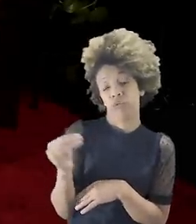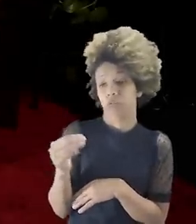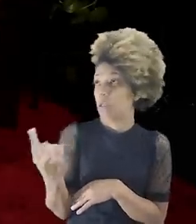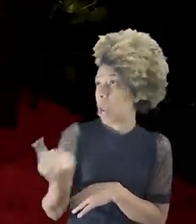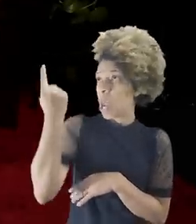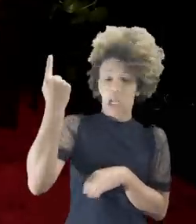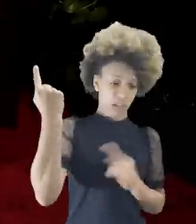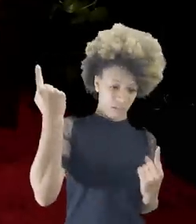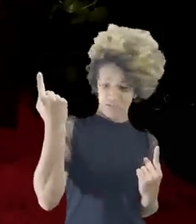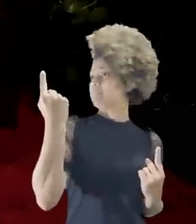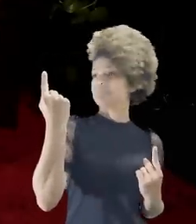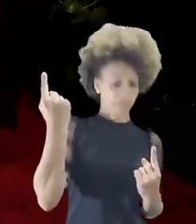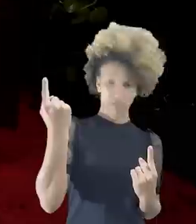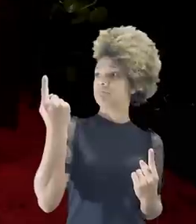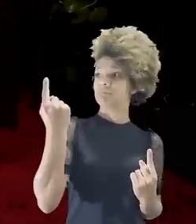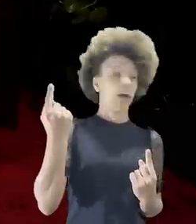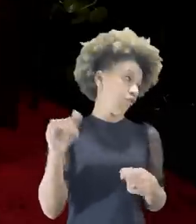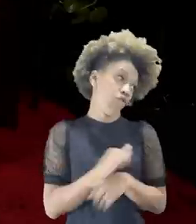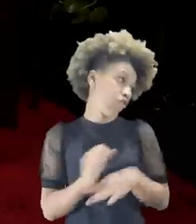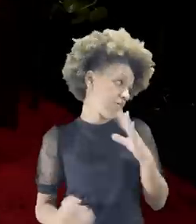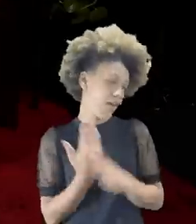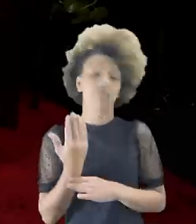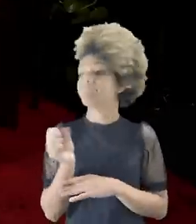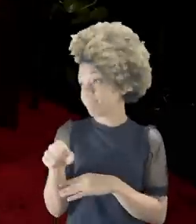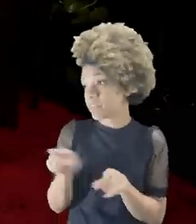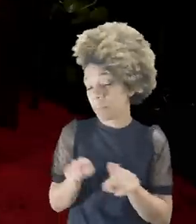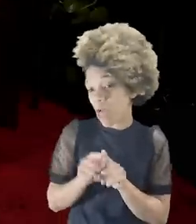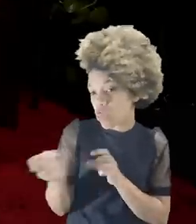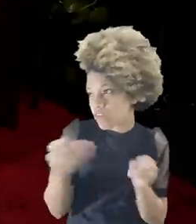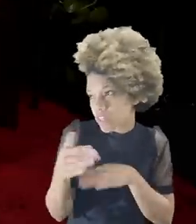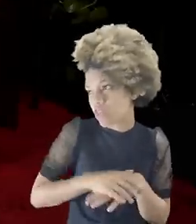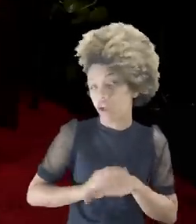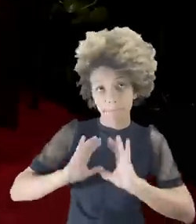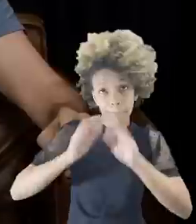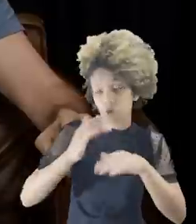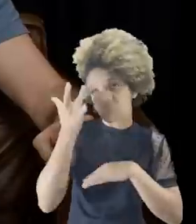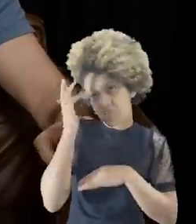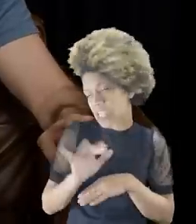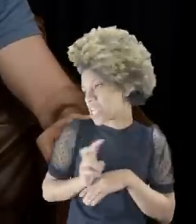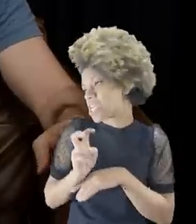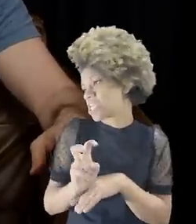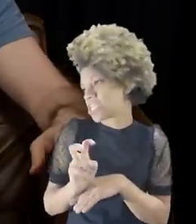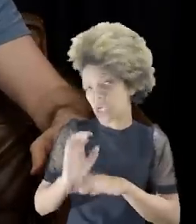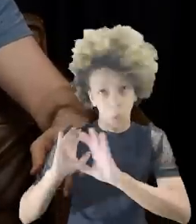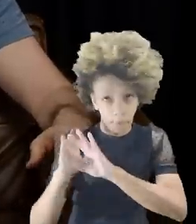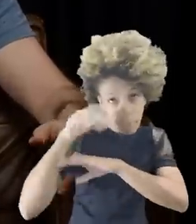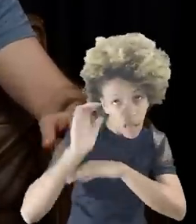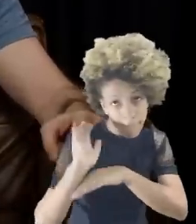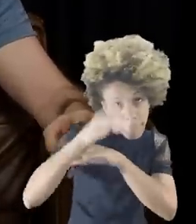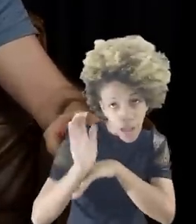de longe eu vou tentar criar uma estratégia e como era uma novidade a bola de três então tipo você recebe arremessava sei lá cinco bolas de 3 pro jogo